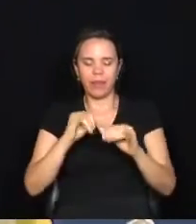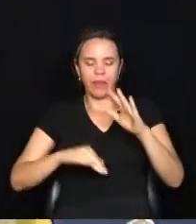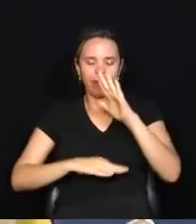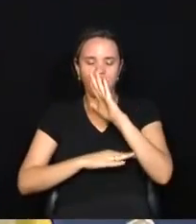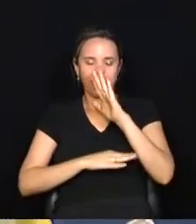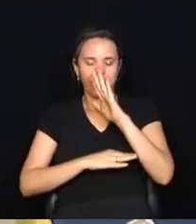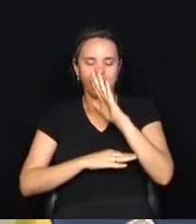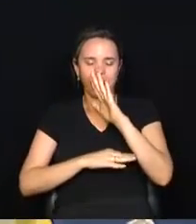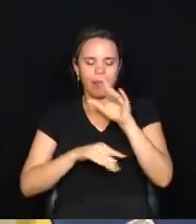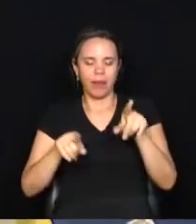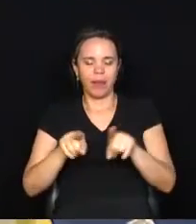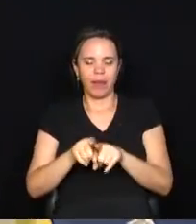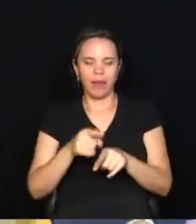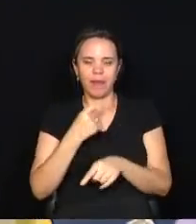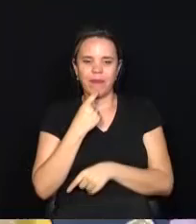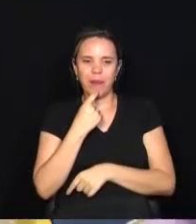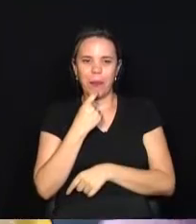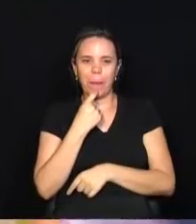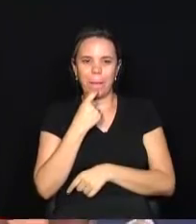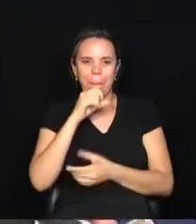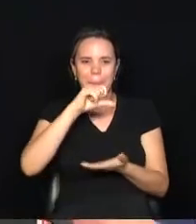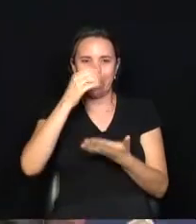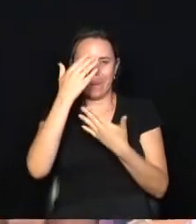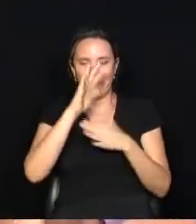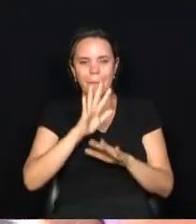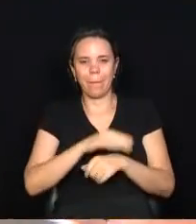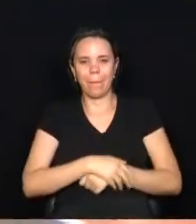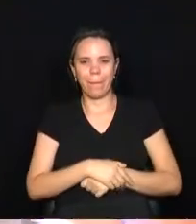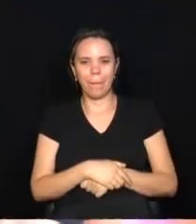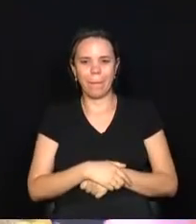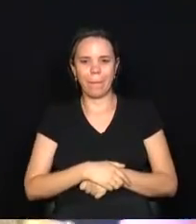Legislativo e também aqui de Campinas e região. Até logo!